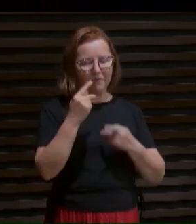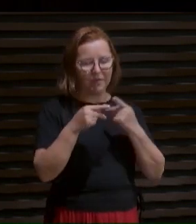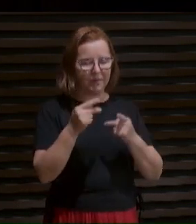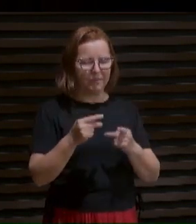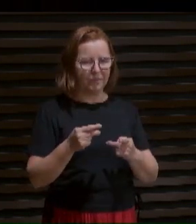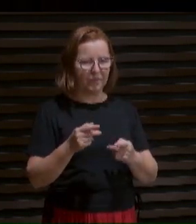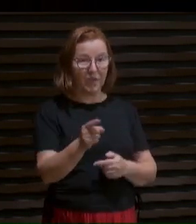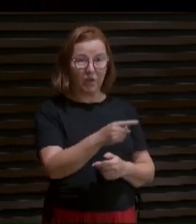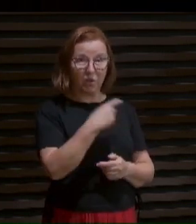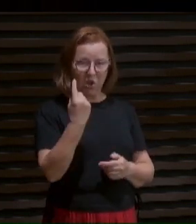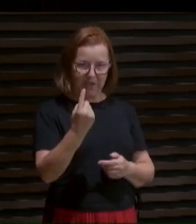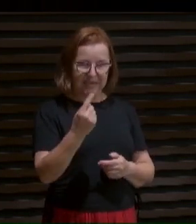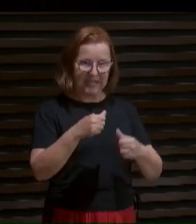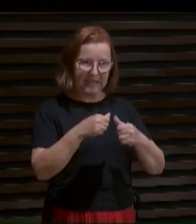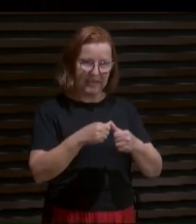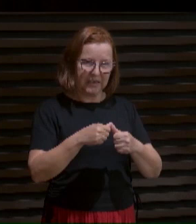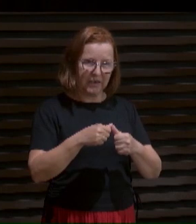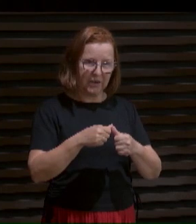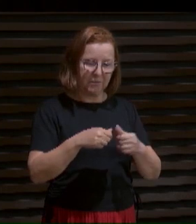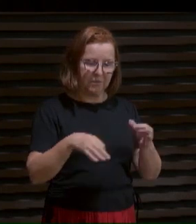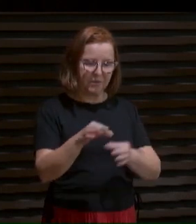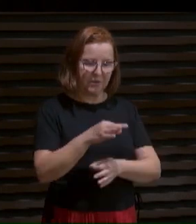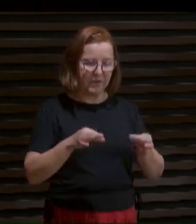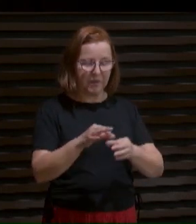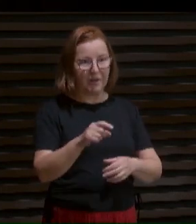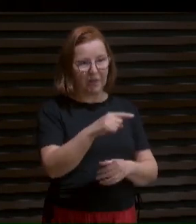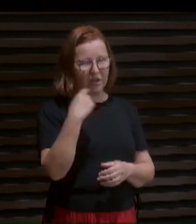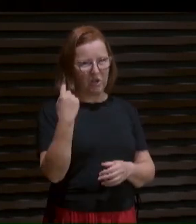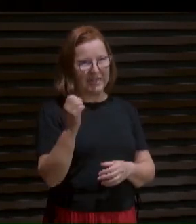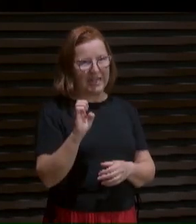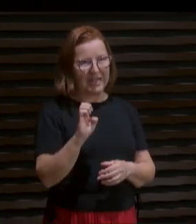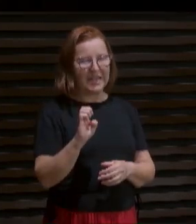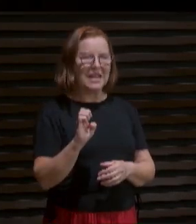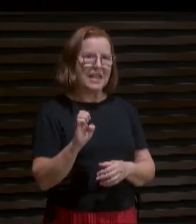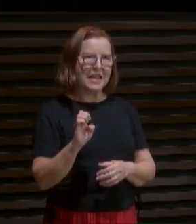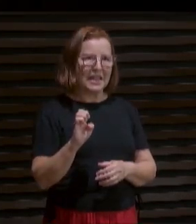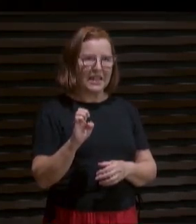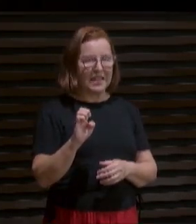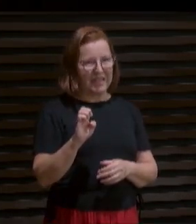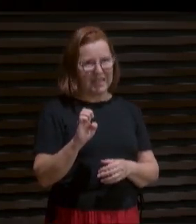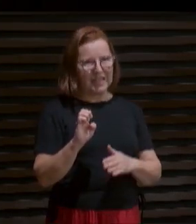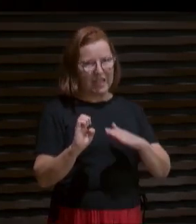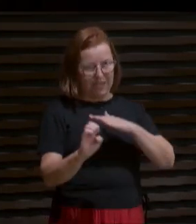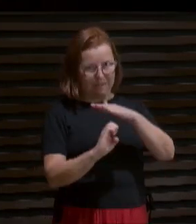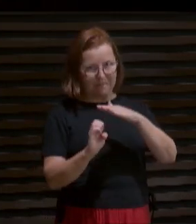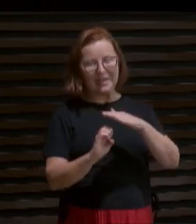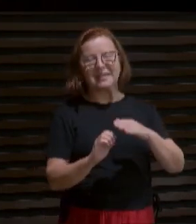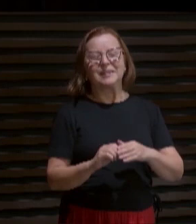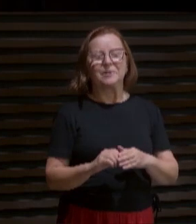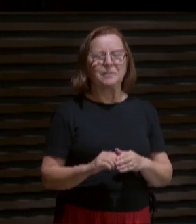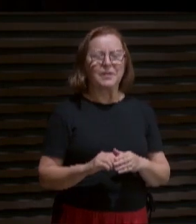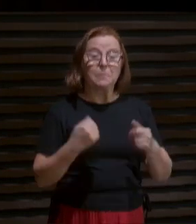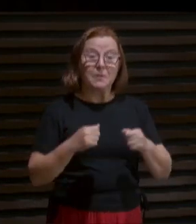Nós estamos reestruturando a nossa empresa e nós precisamos de uma pessoa exatamente do seu